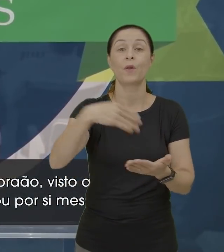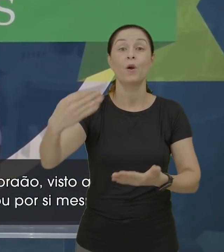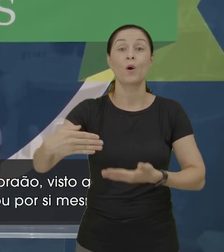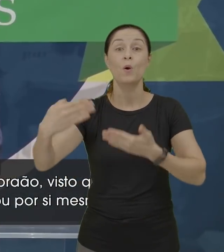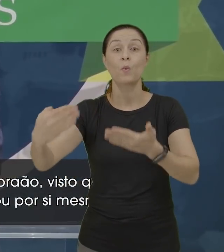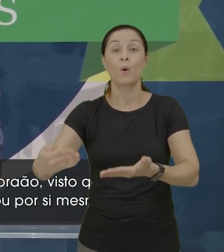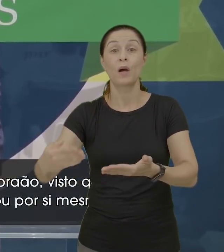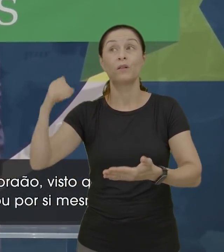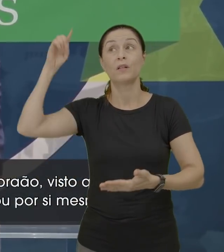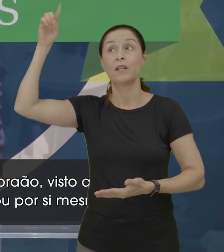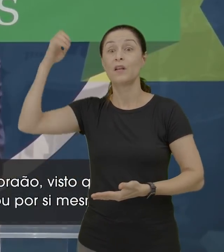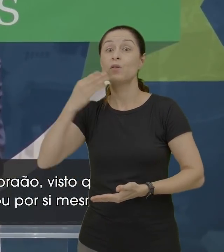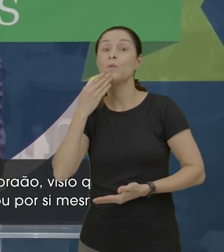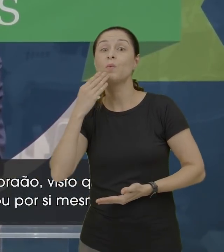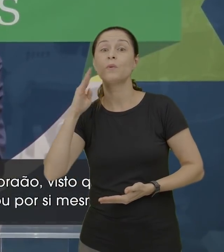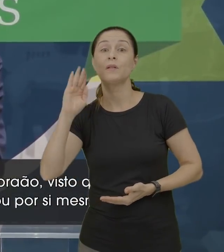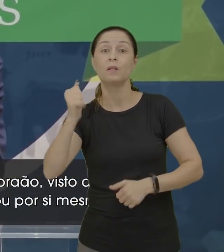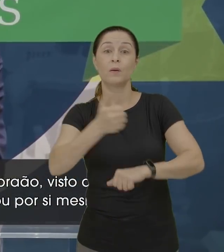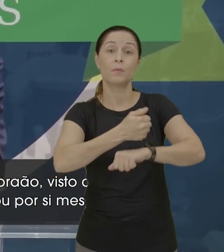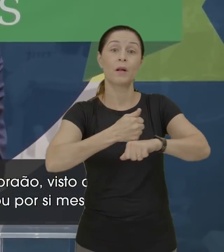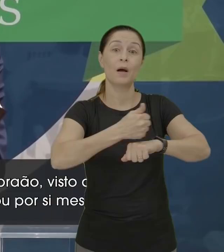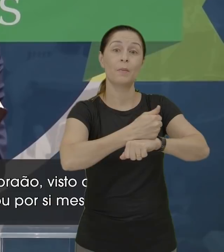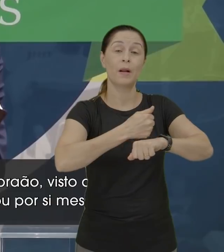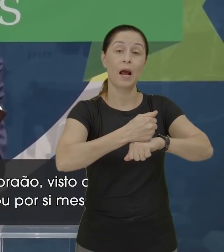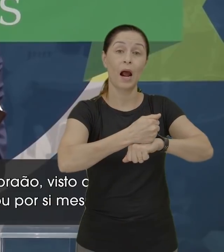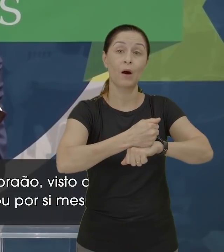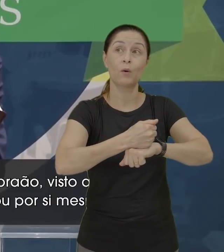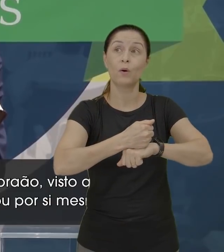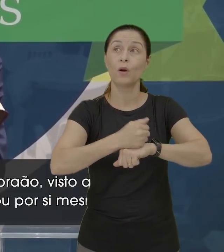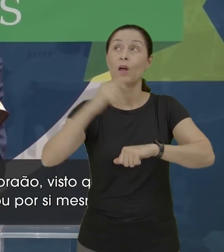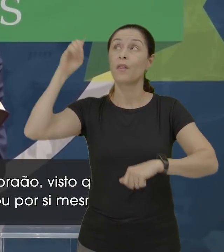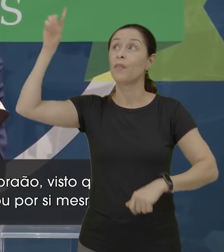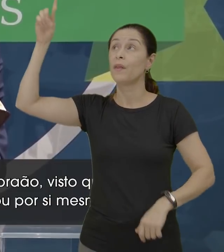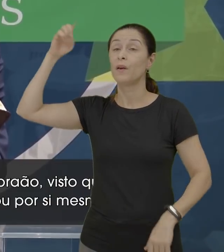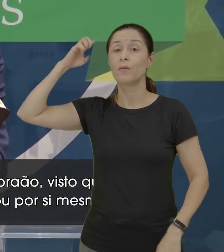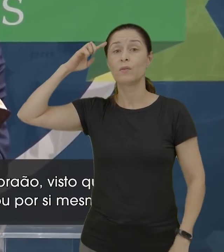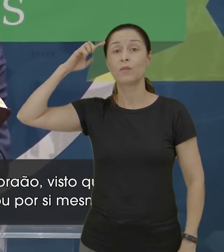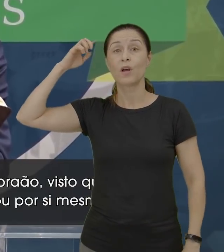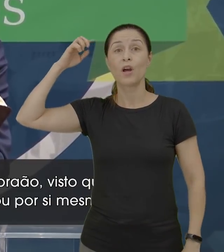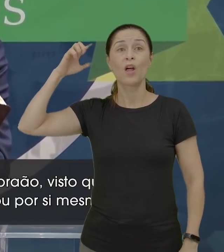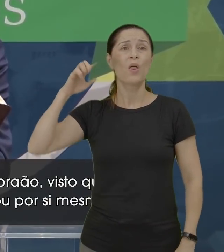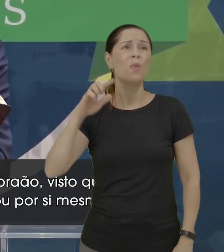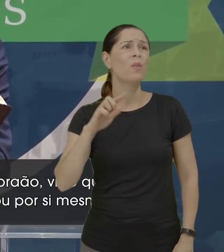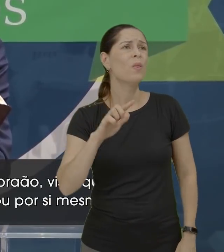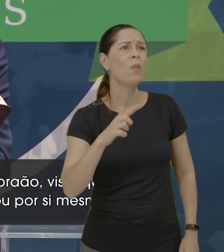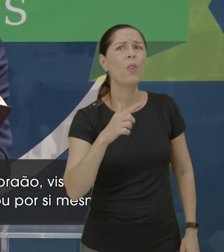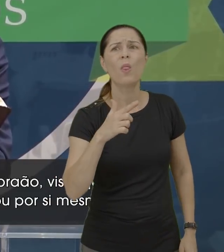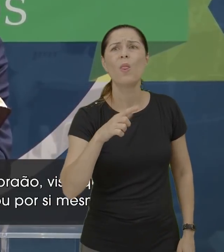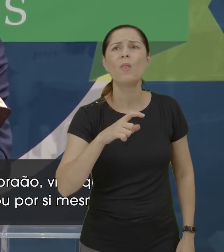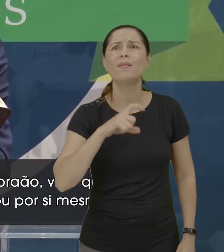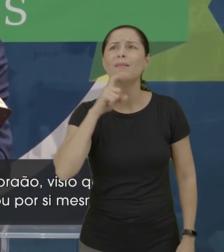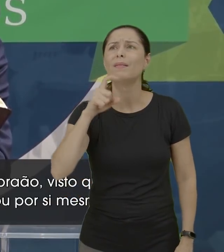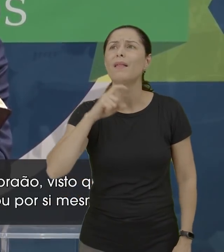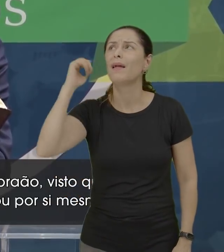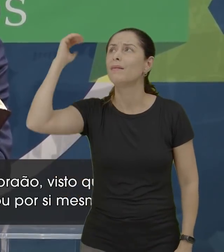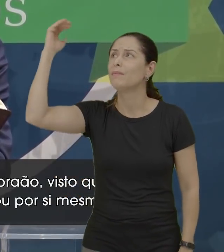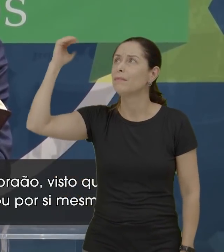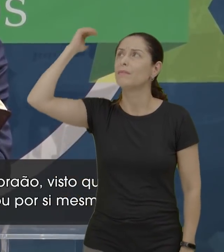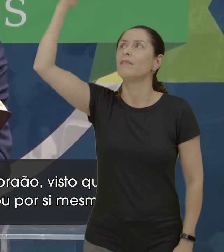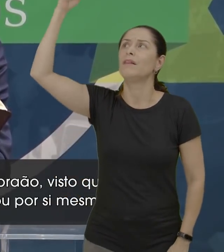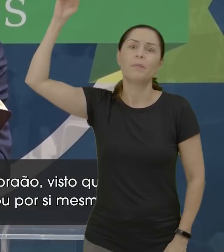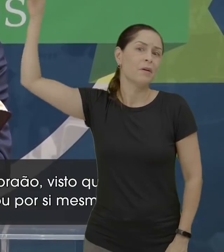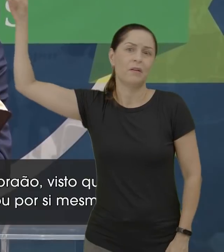ninguém superior por quem jurar, jurou por si mesmo. Vamos entender isso aqui, irmãos,